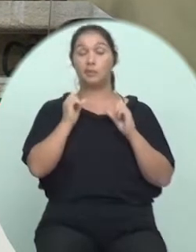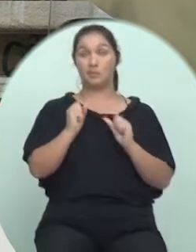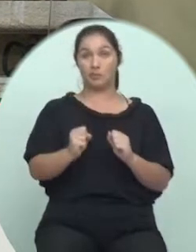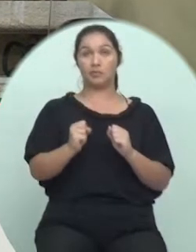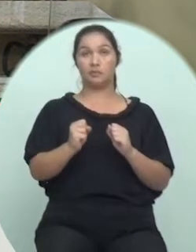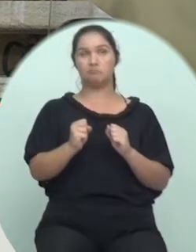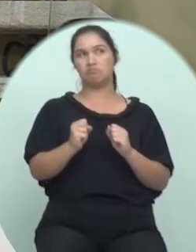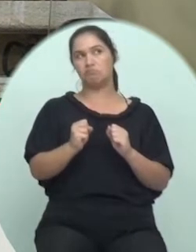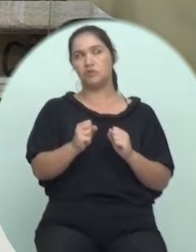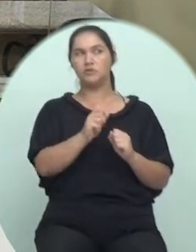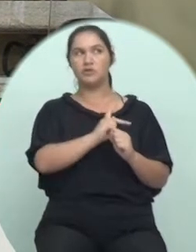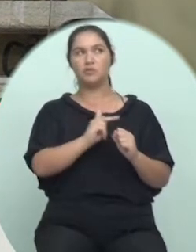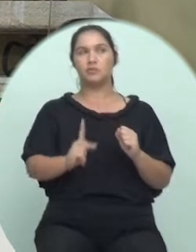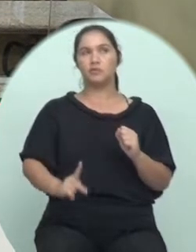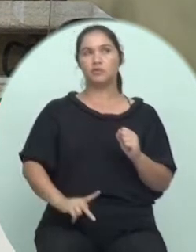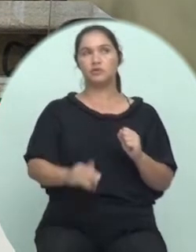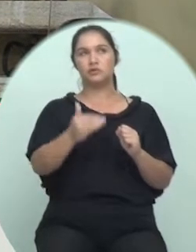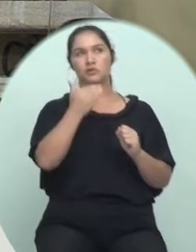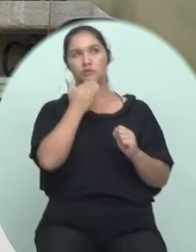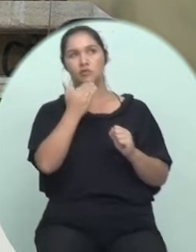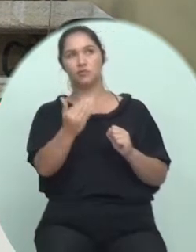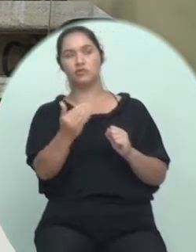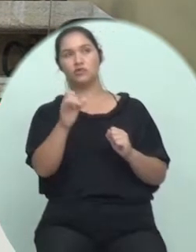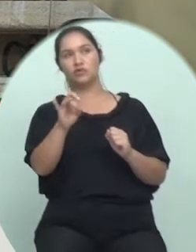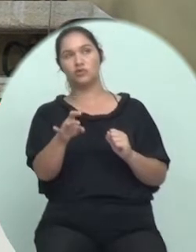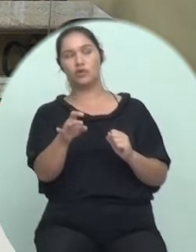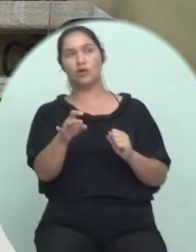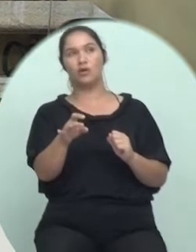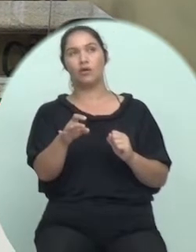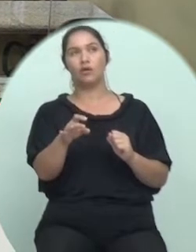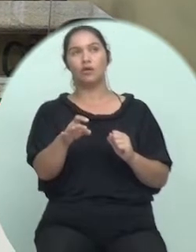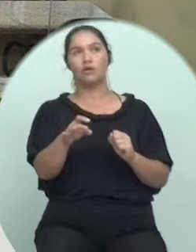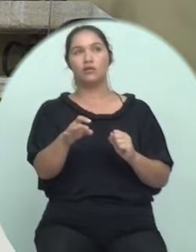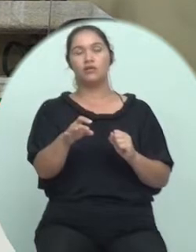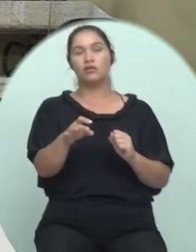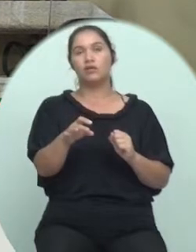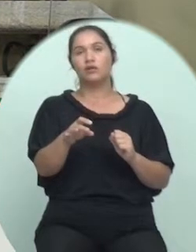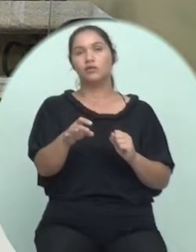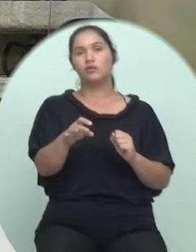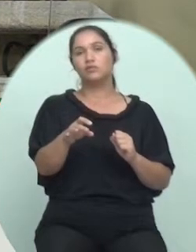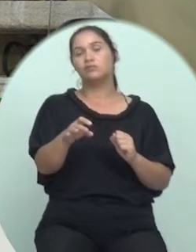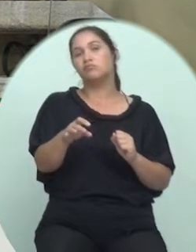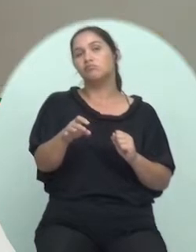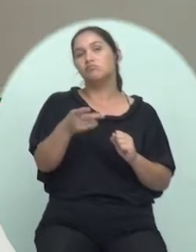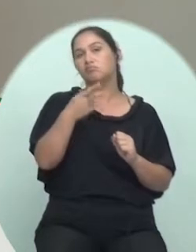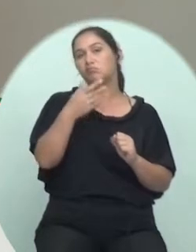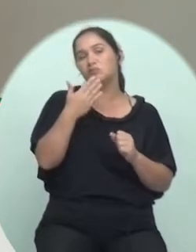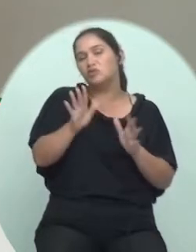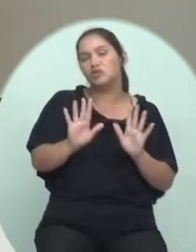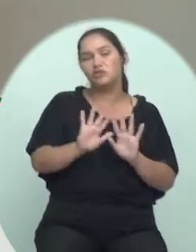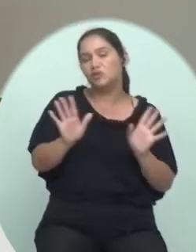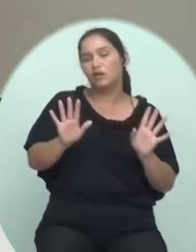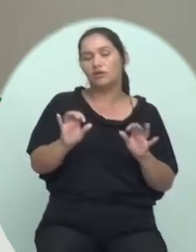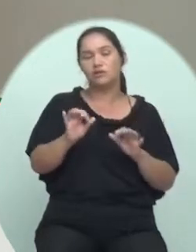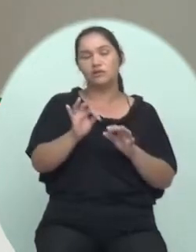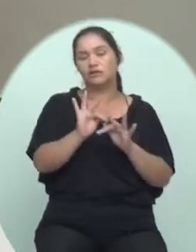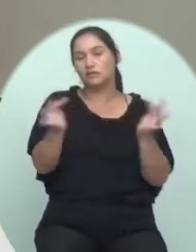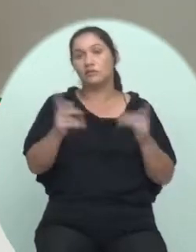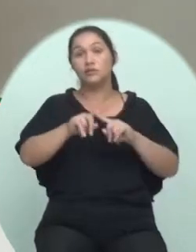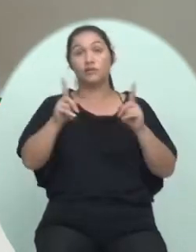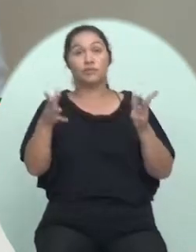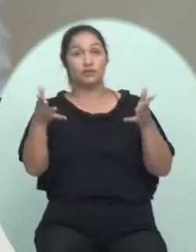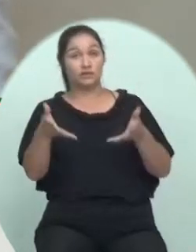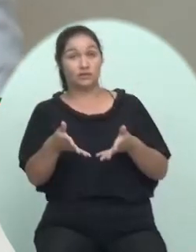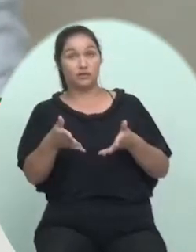uma, apenas uma questão de ordem, né? Eu gostaria que ampliasse isso aqui, informasse